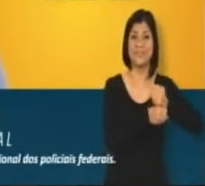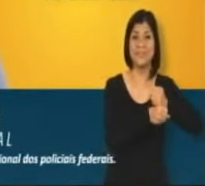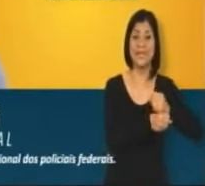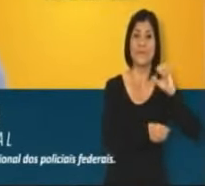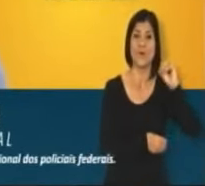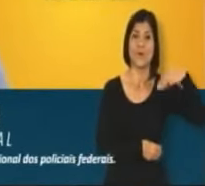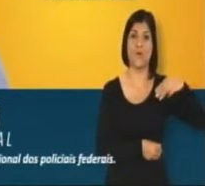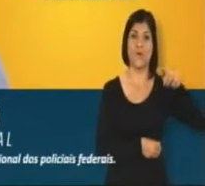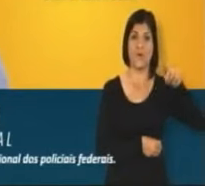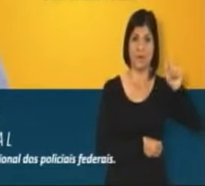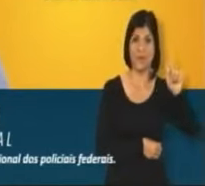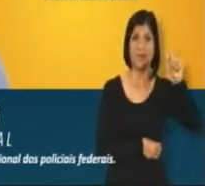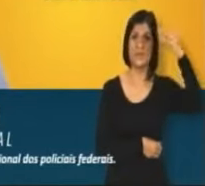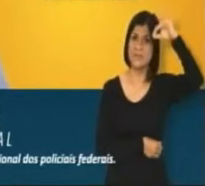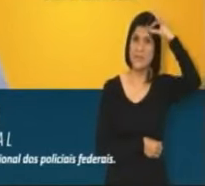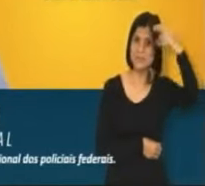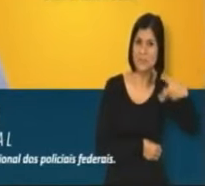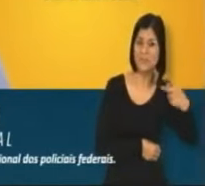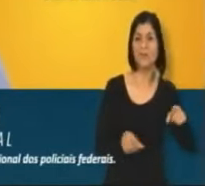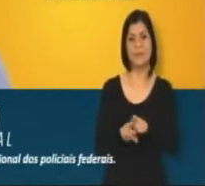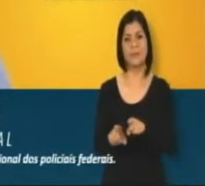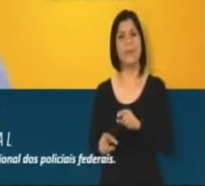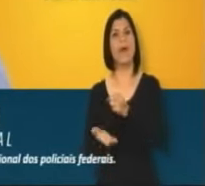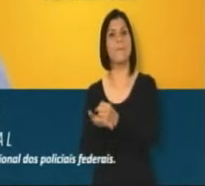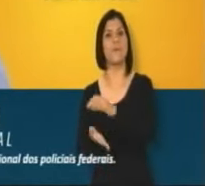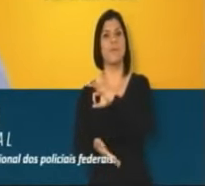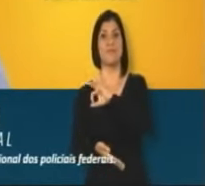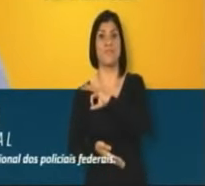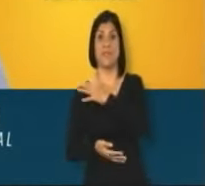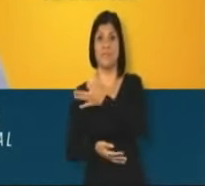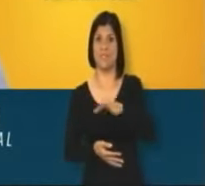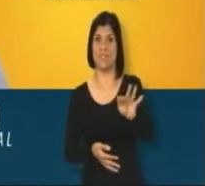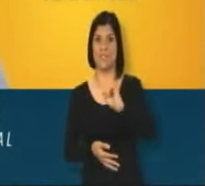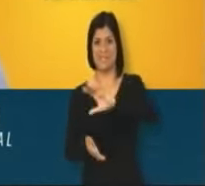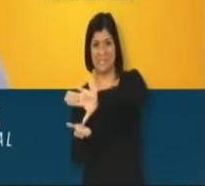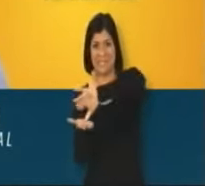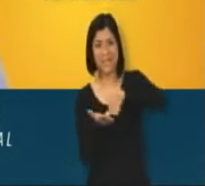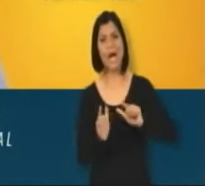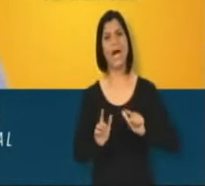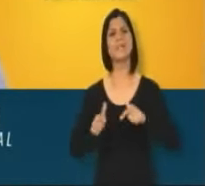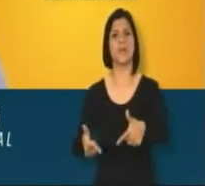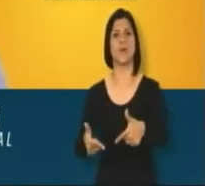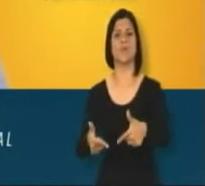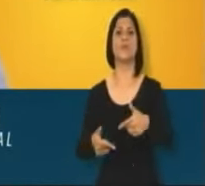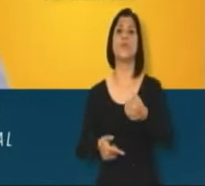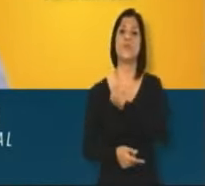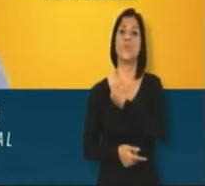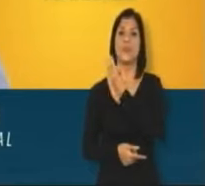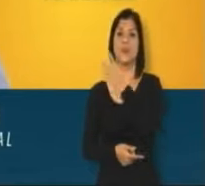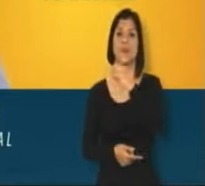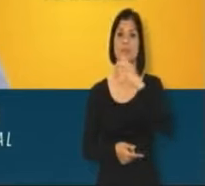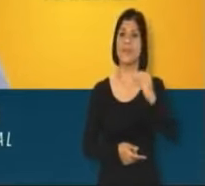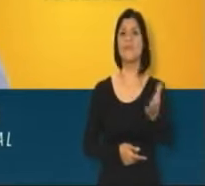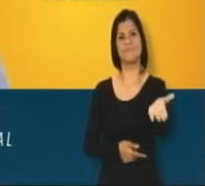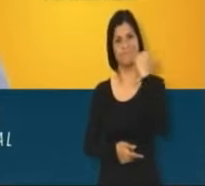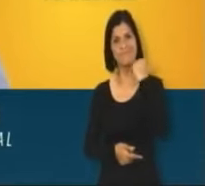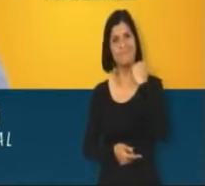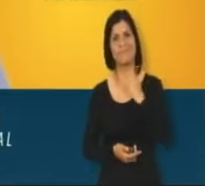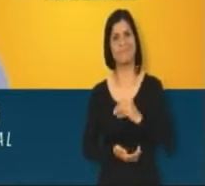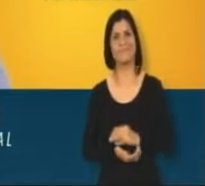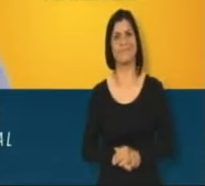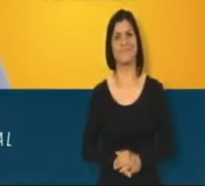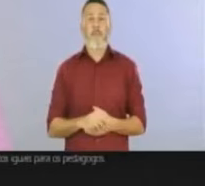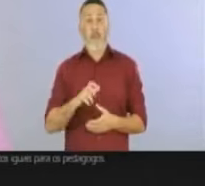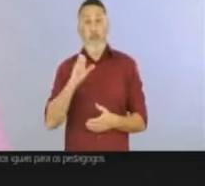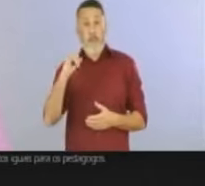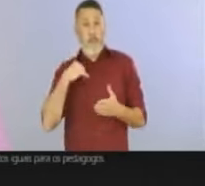ONG Transparência Capixaba e o apoio nacional dos policiais federais. Corrupção se combate com atitude. Edmar Camata, 4000, vem